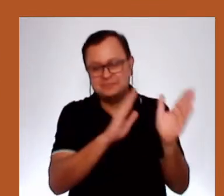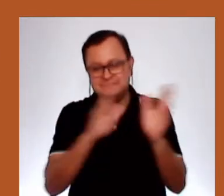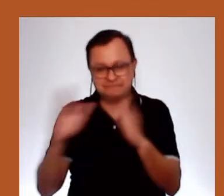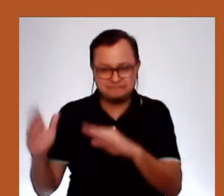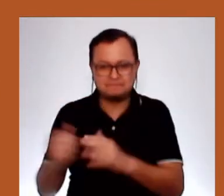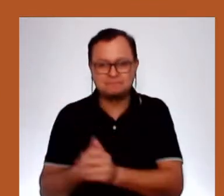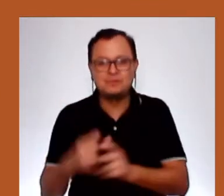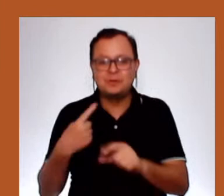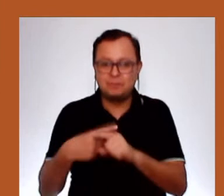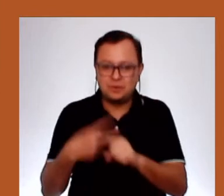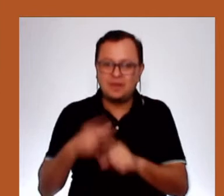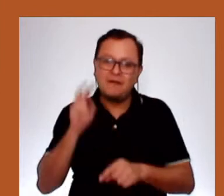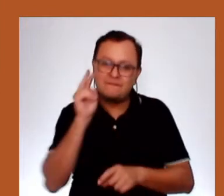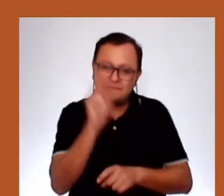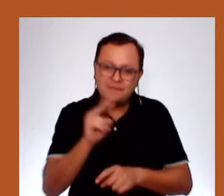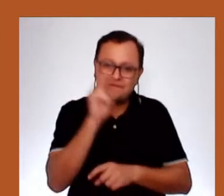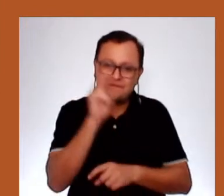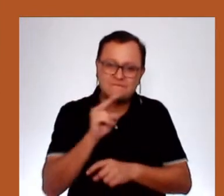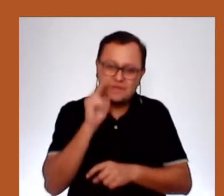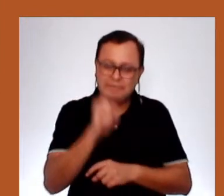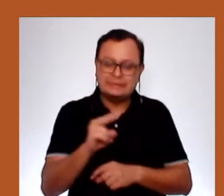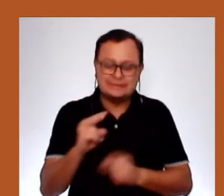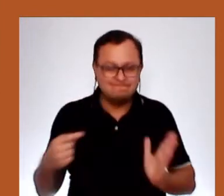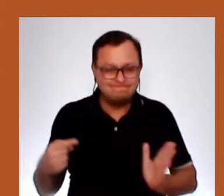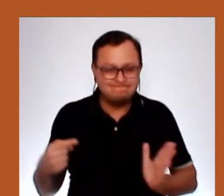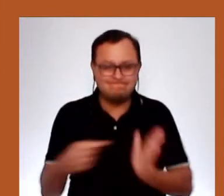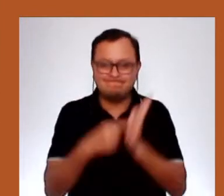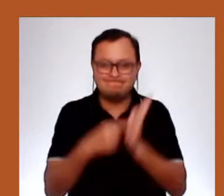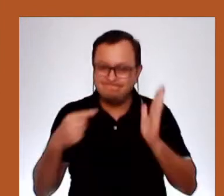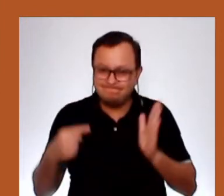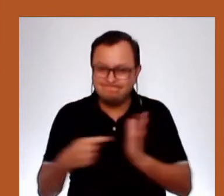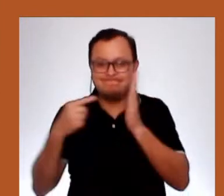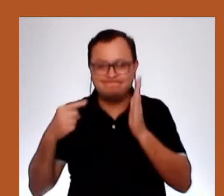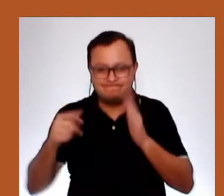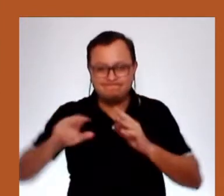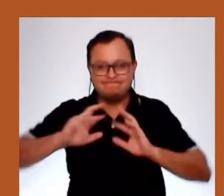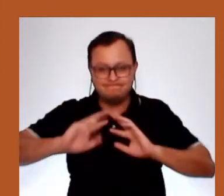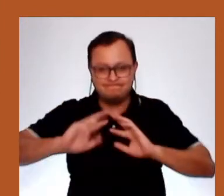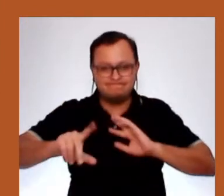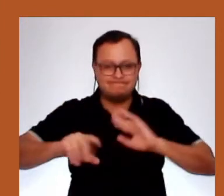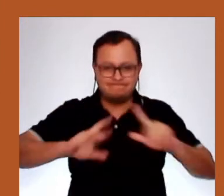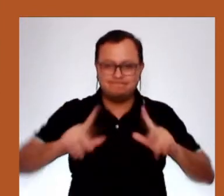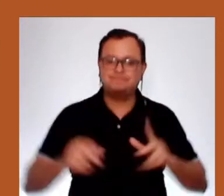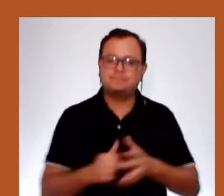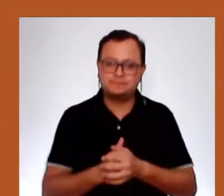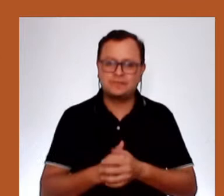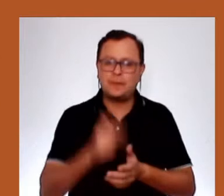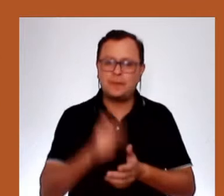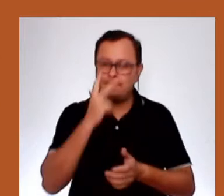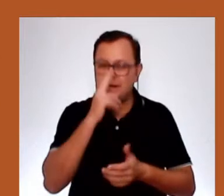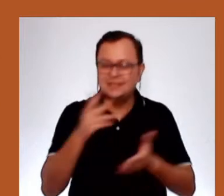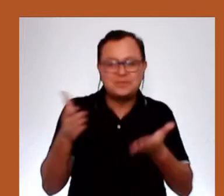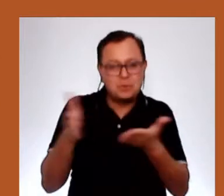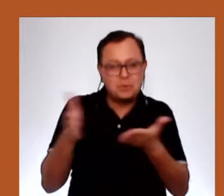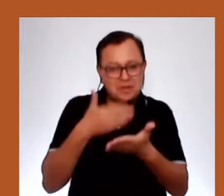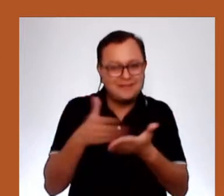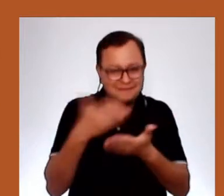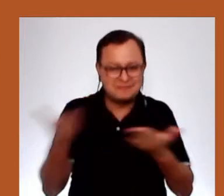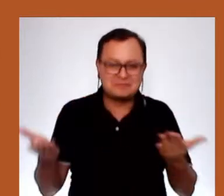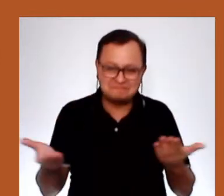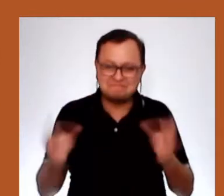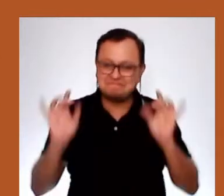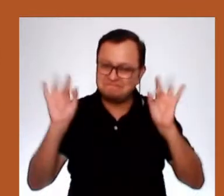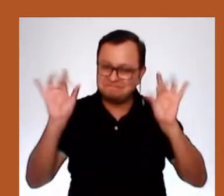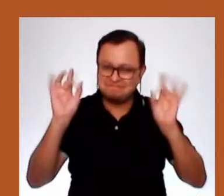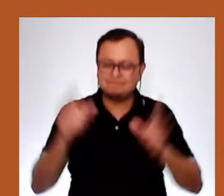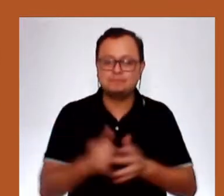que eu vejo esse documentário, a gente acaba percebendo, eu acho que é um livro de cabeceiro, documentário,